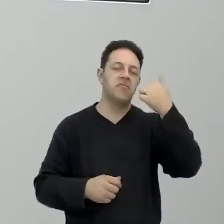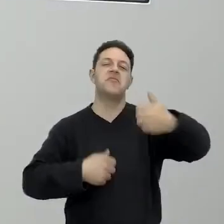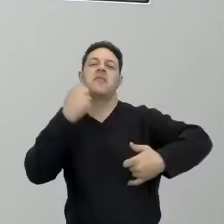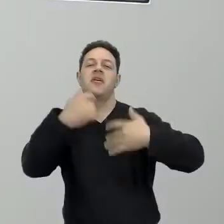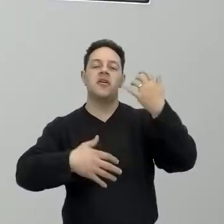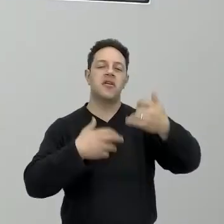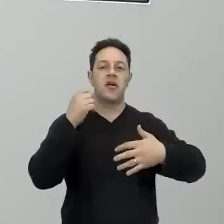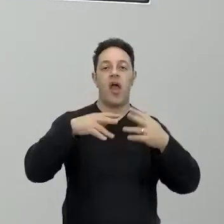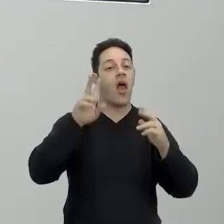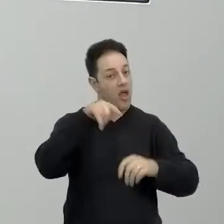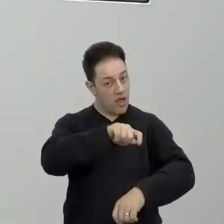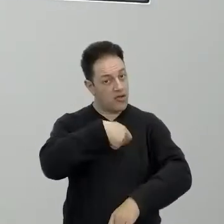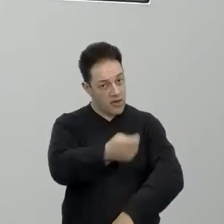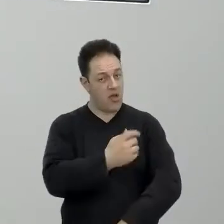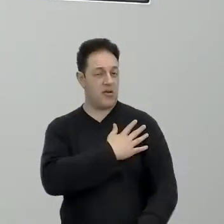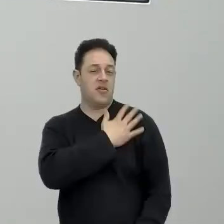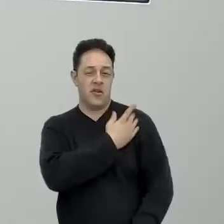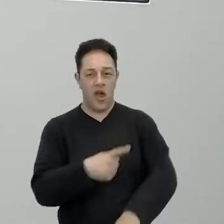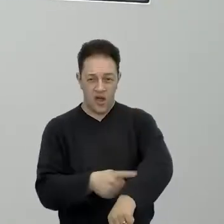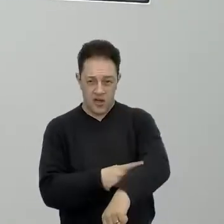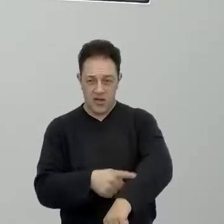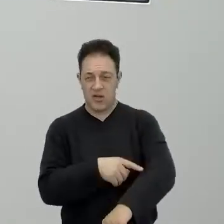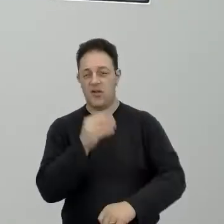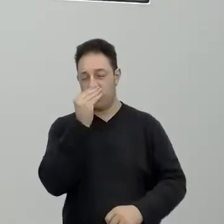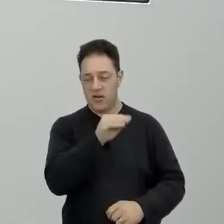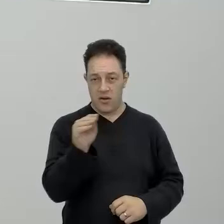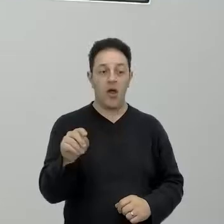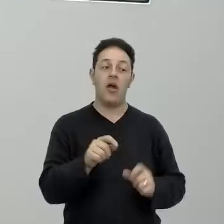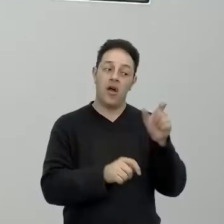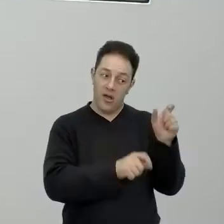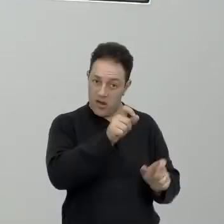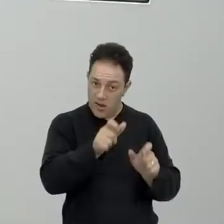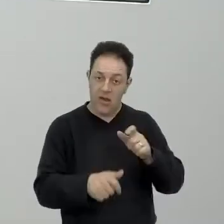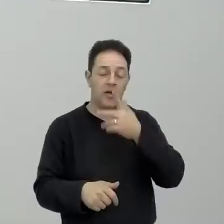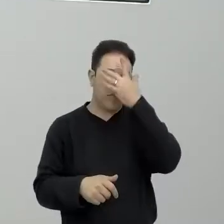etc., eles são aquelas pessoas que dependiam de